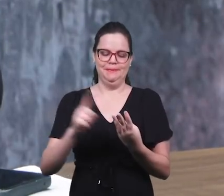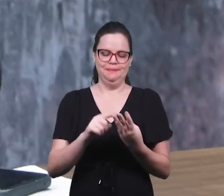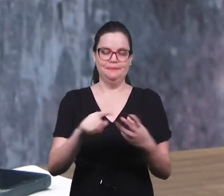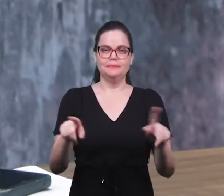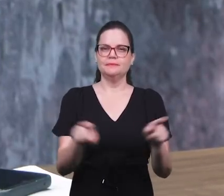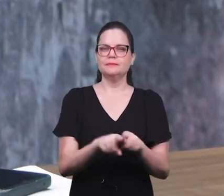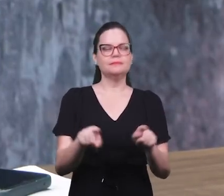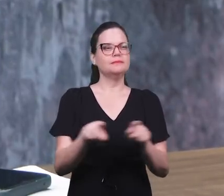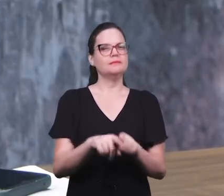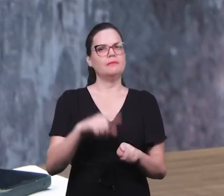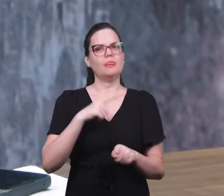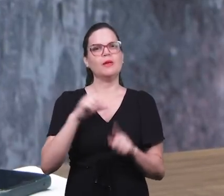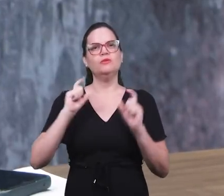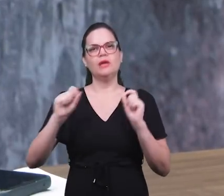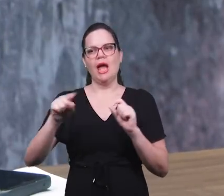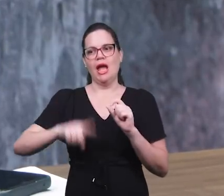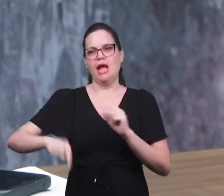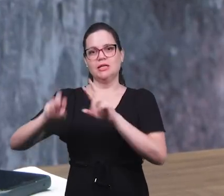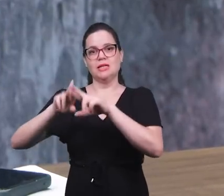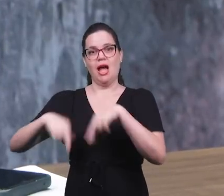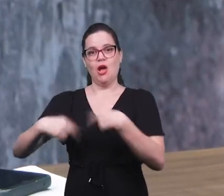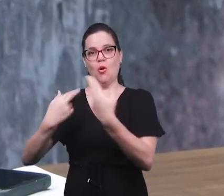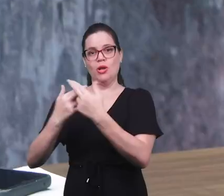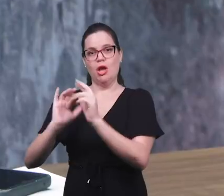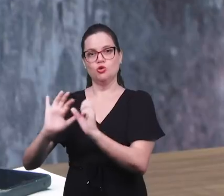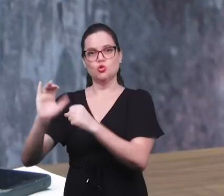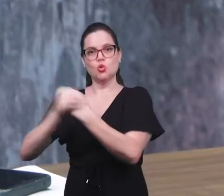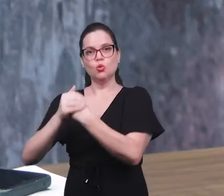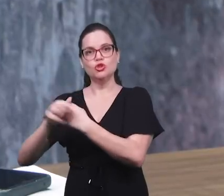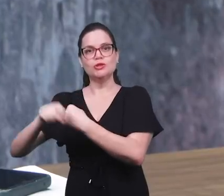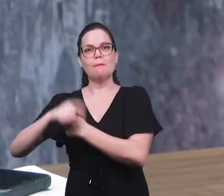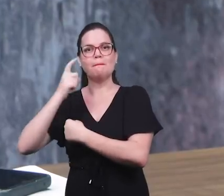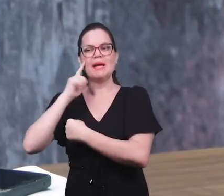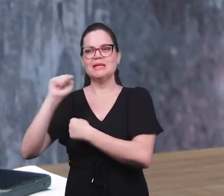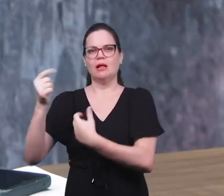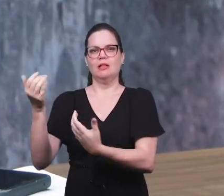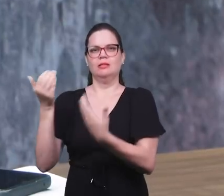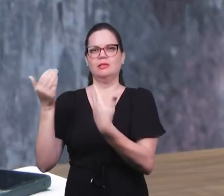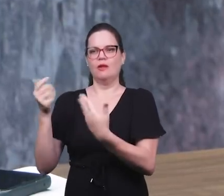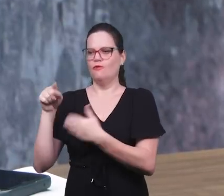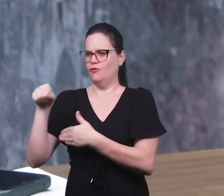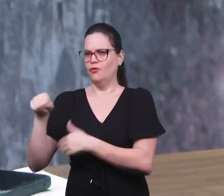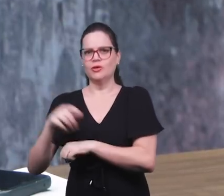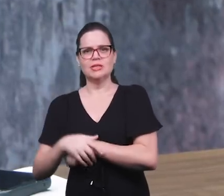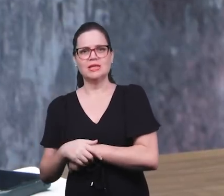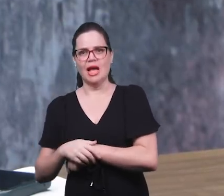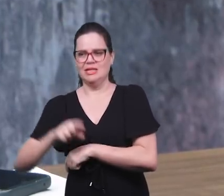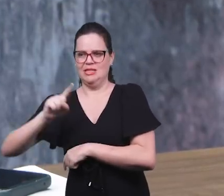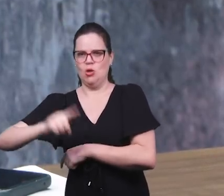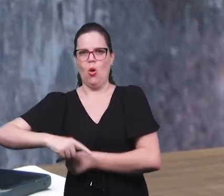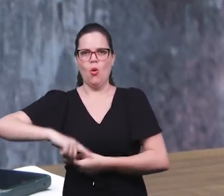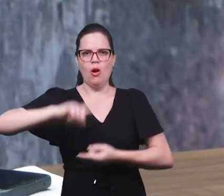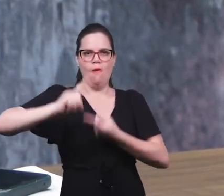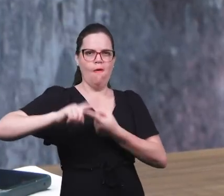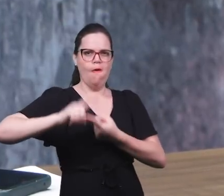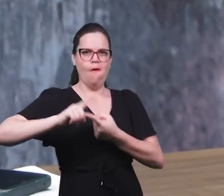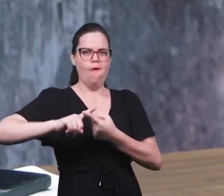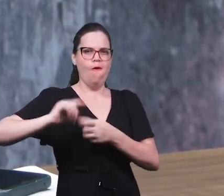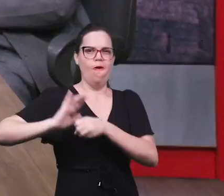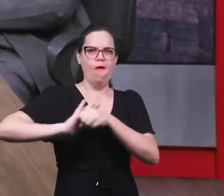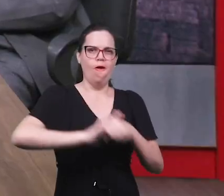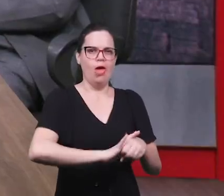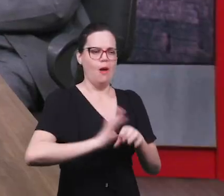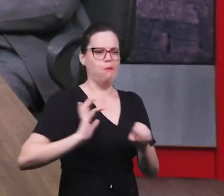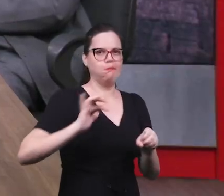de conspiração contra o Estado, até mesmo que os cristãos eram ateus, até disso eles eram acusados, porque como eles não tinham